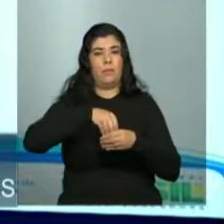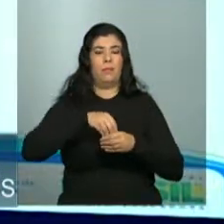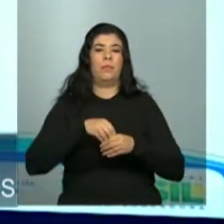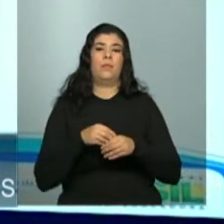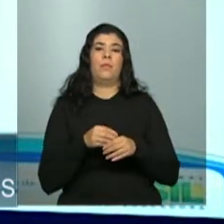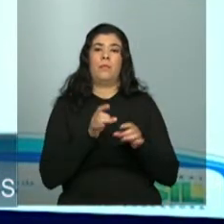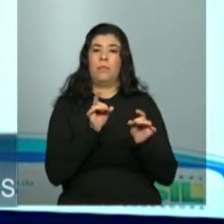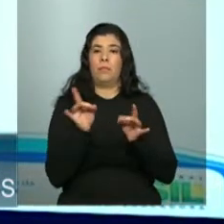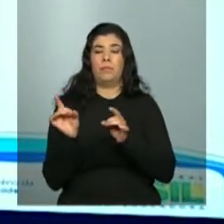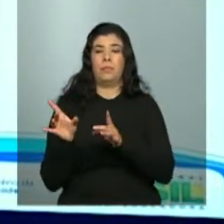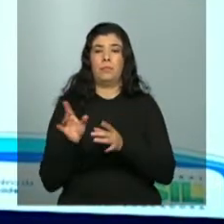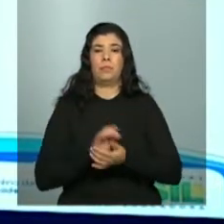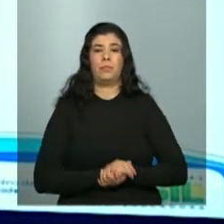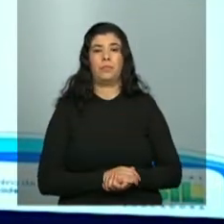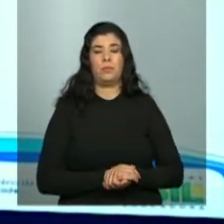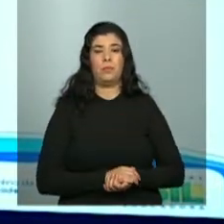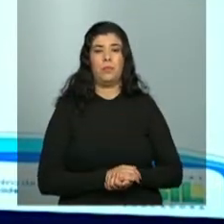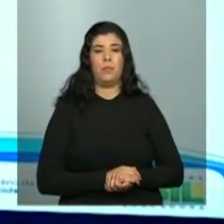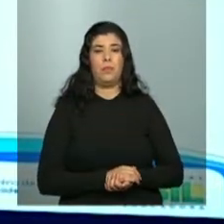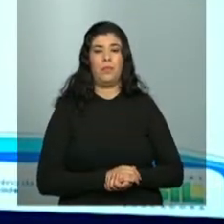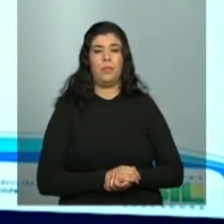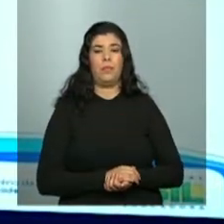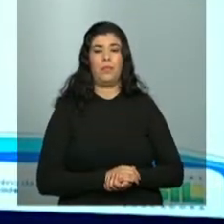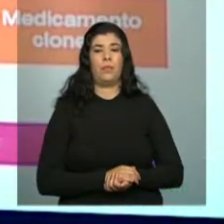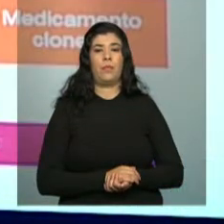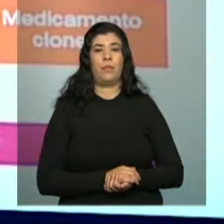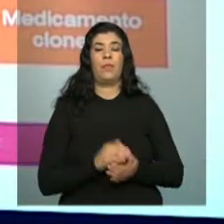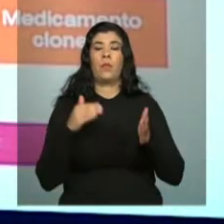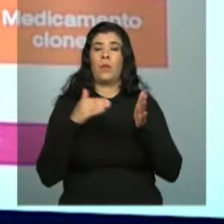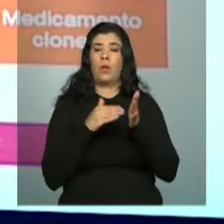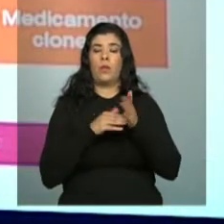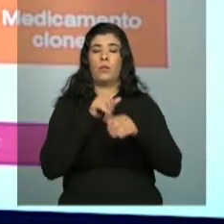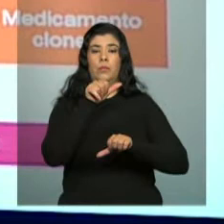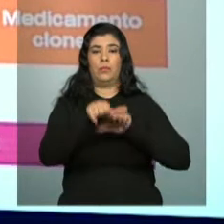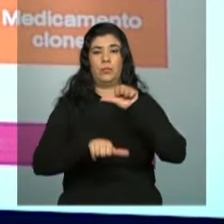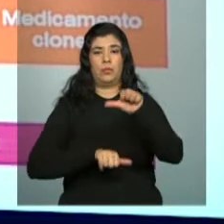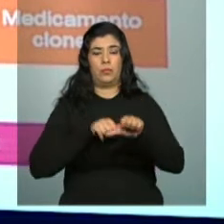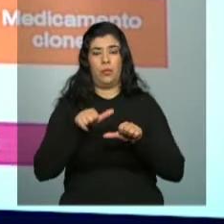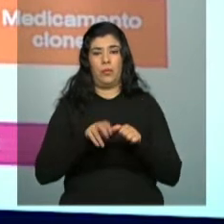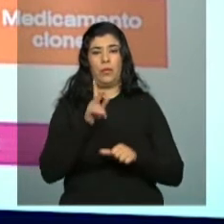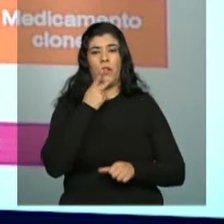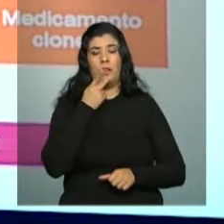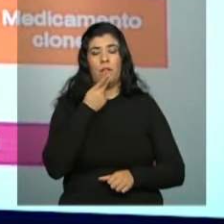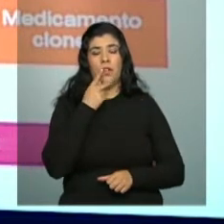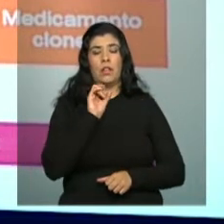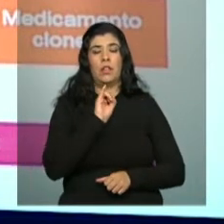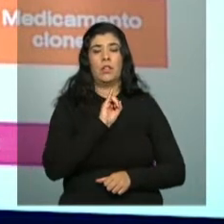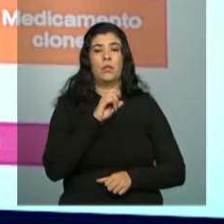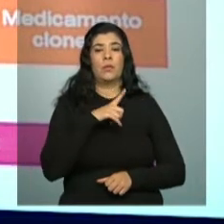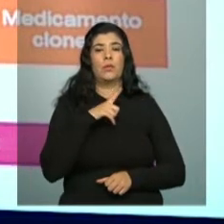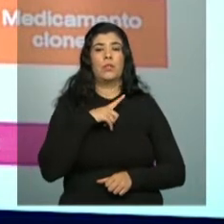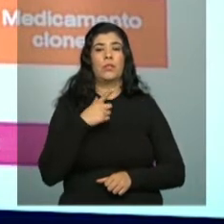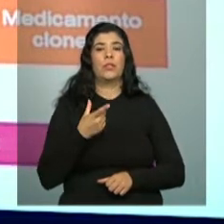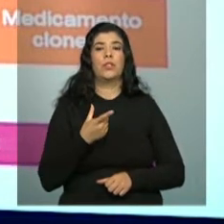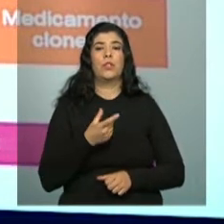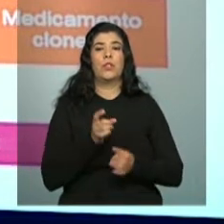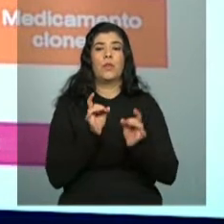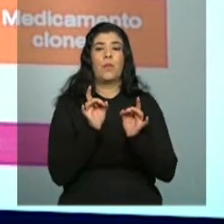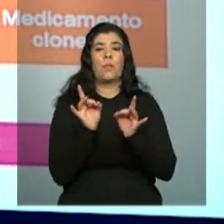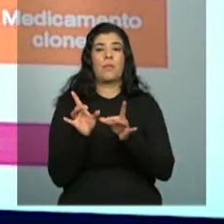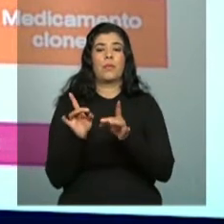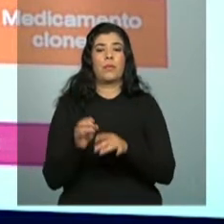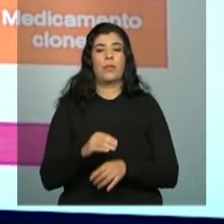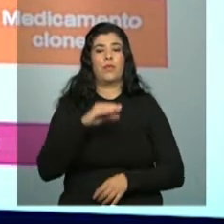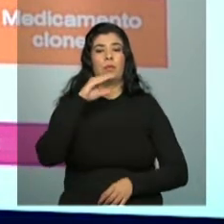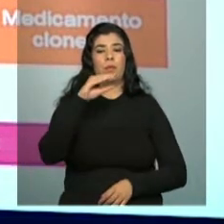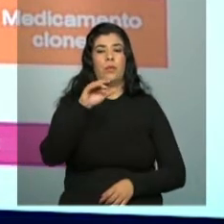passar agora a última mudança né É em relação a precificação de medicamento Clone Aviva não é até